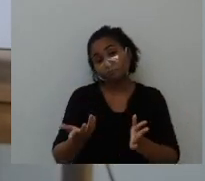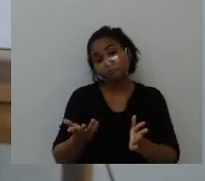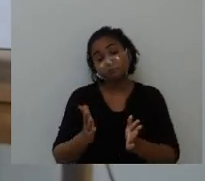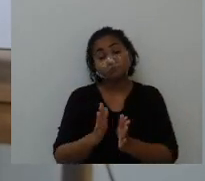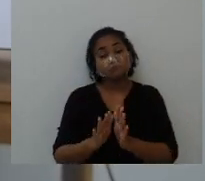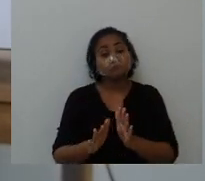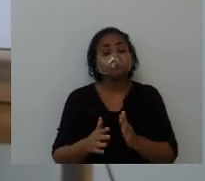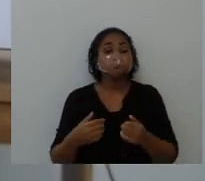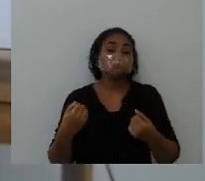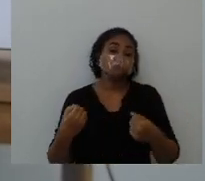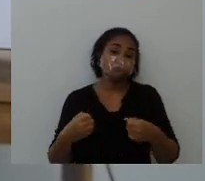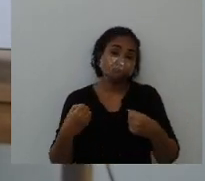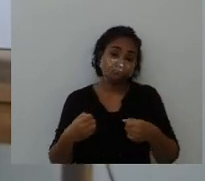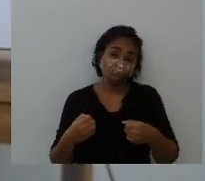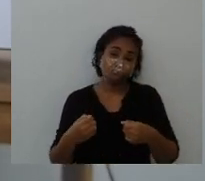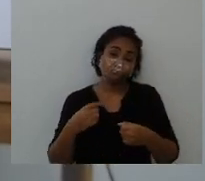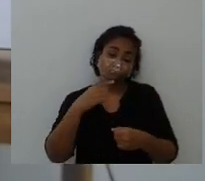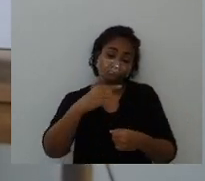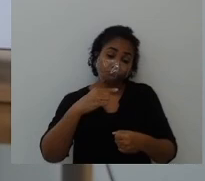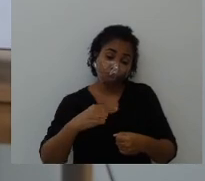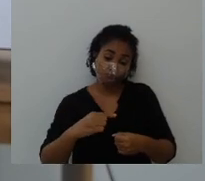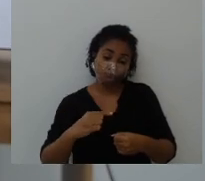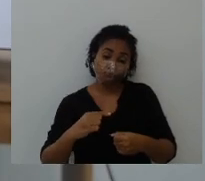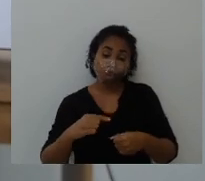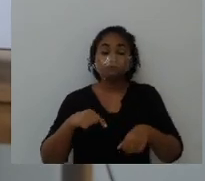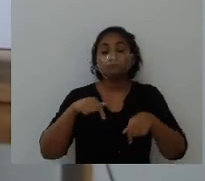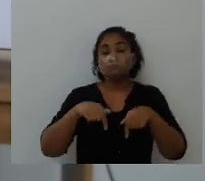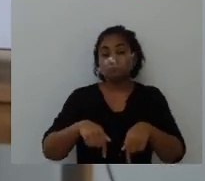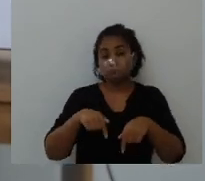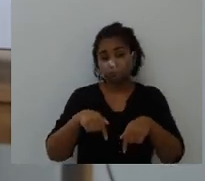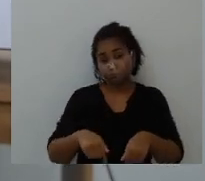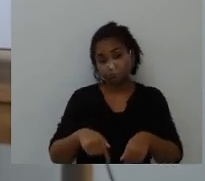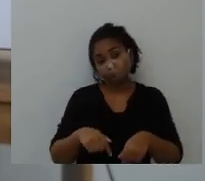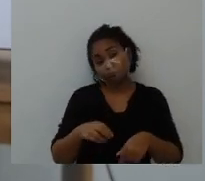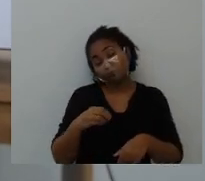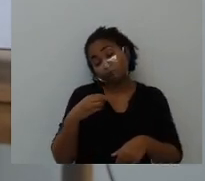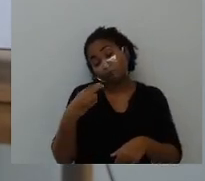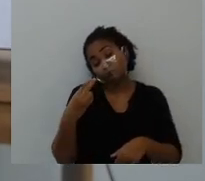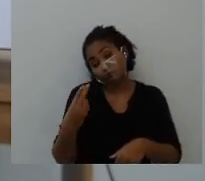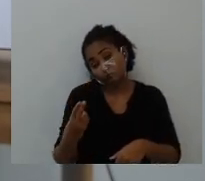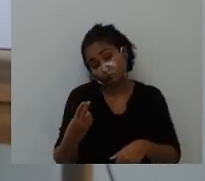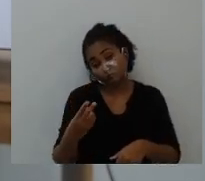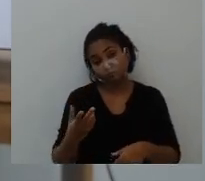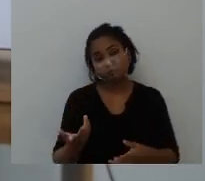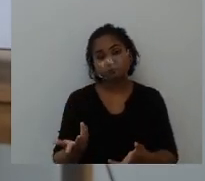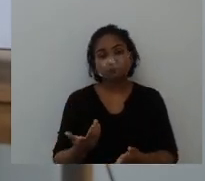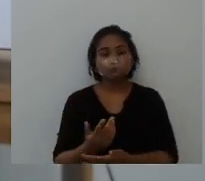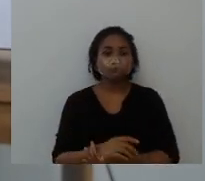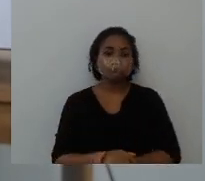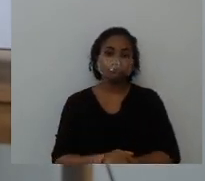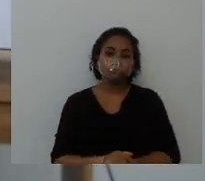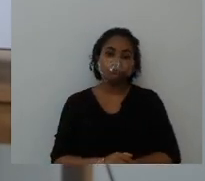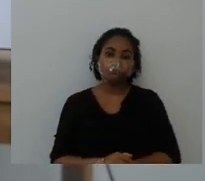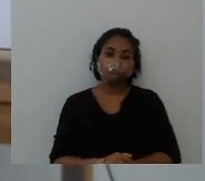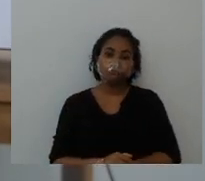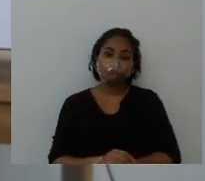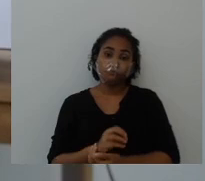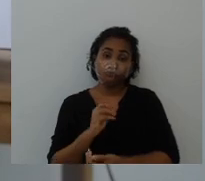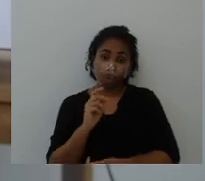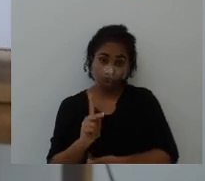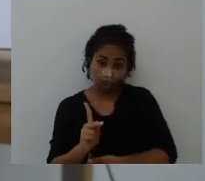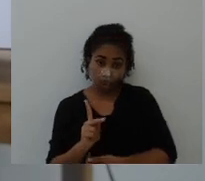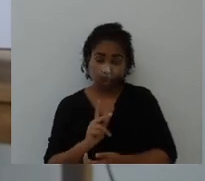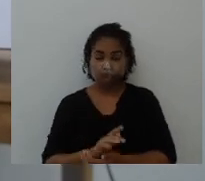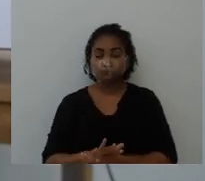cima, elas se anulam com força, força ou forças para baixo, ok?